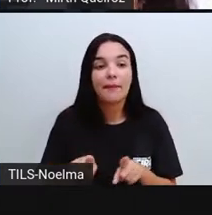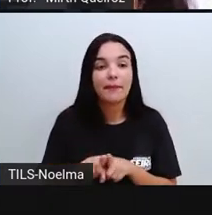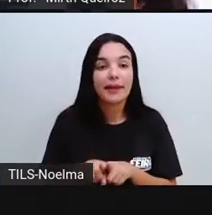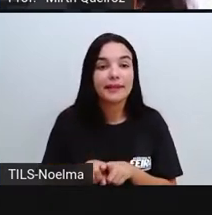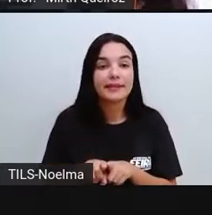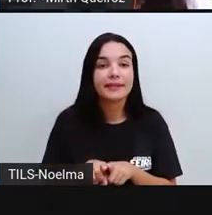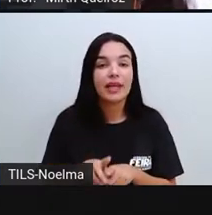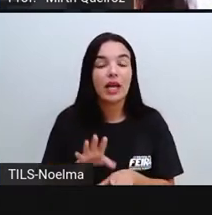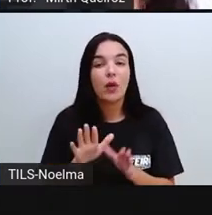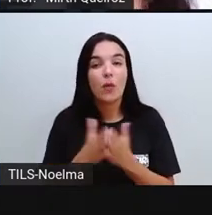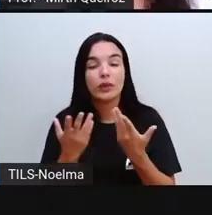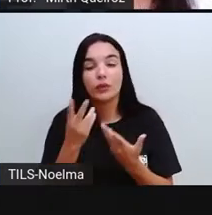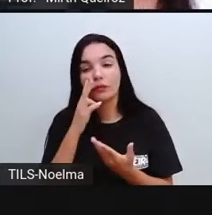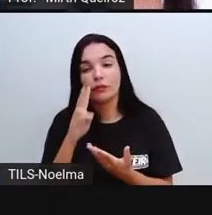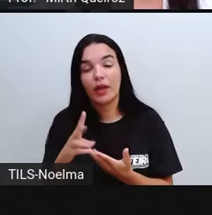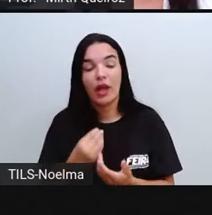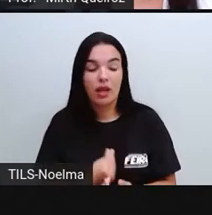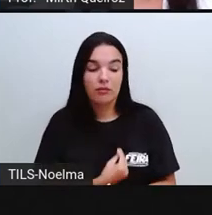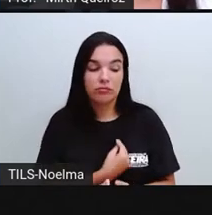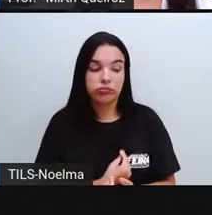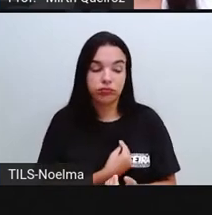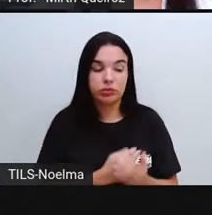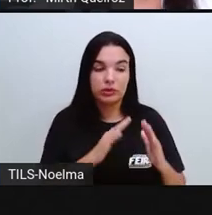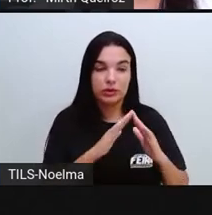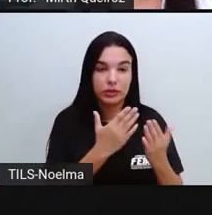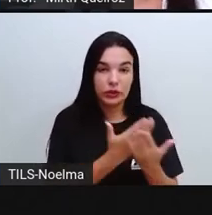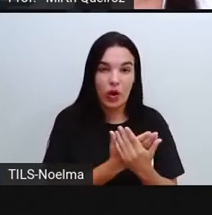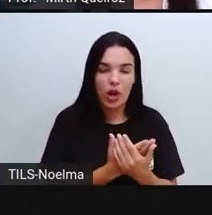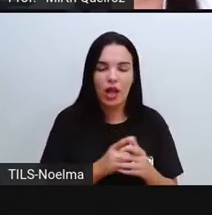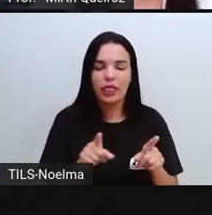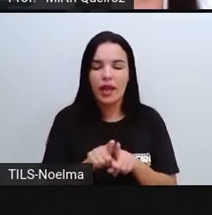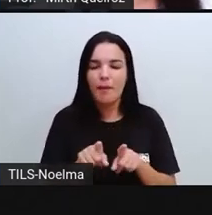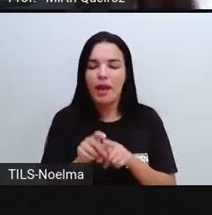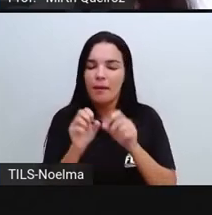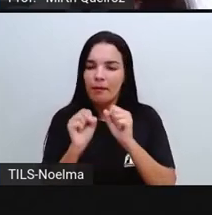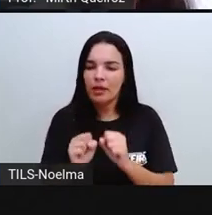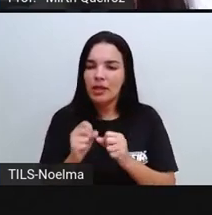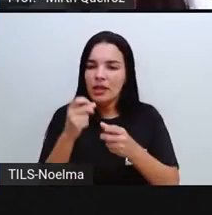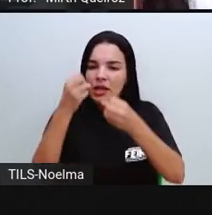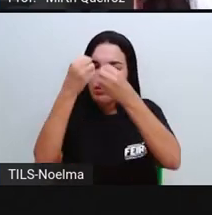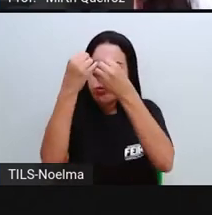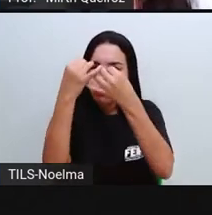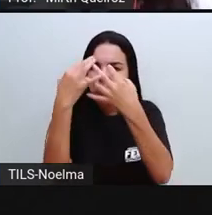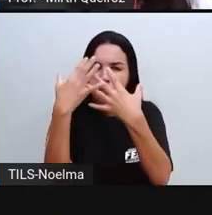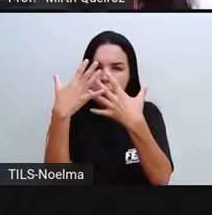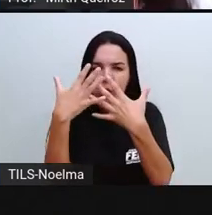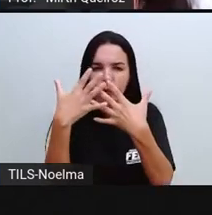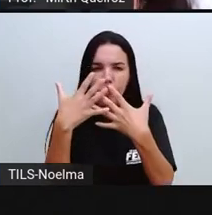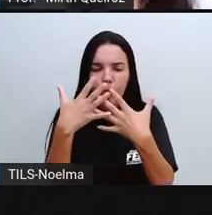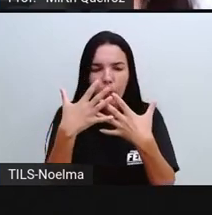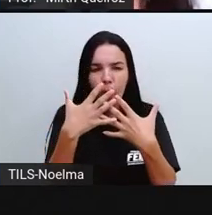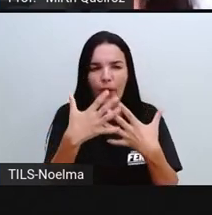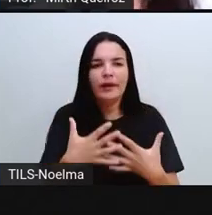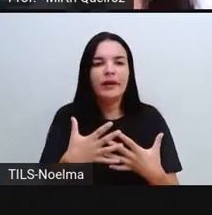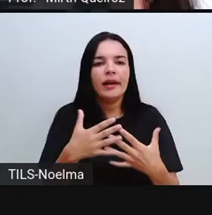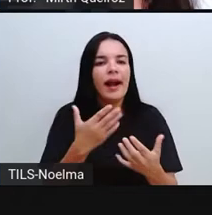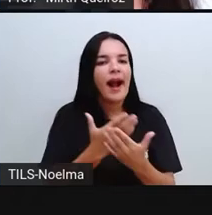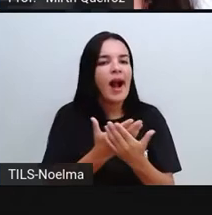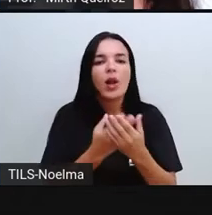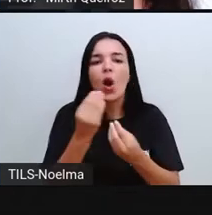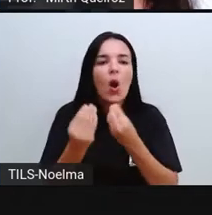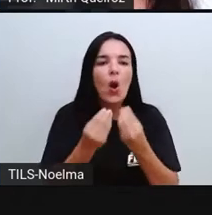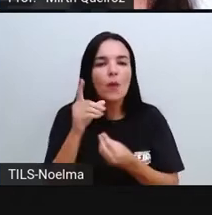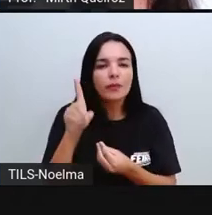forma presencial com o seu professor, com a sua professora, e vocês vão relatar como é que foi a aula com os seus pais. Aí vocês vão utilizar